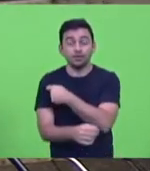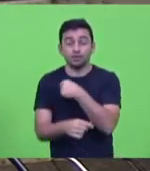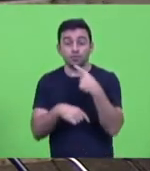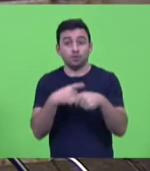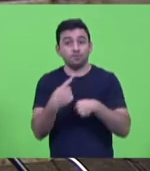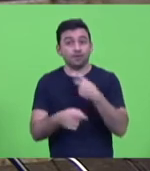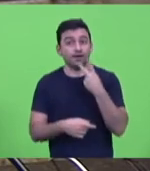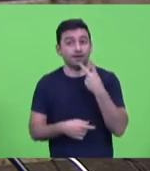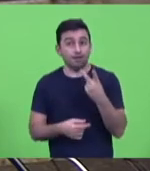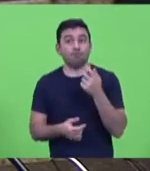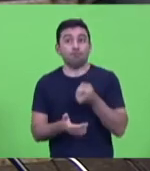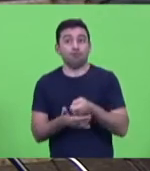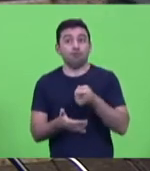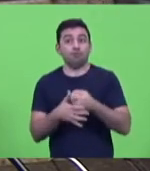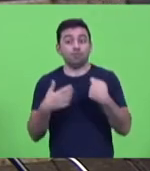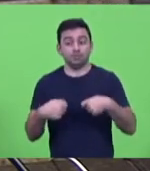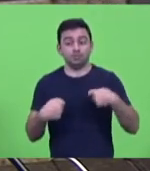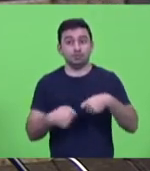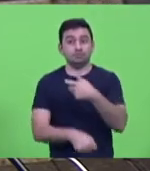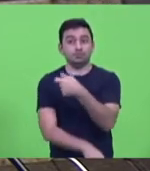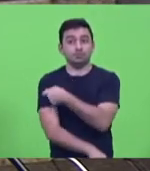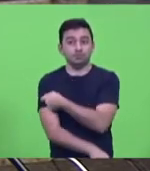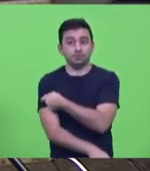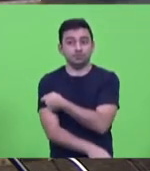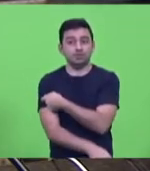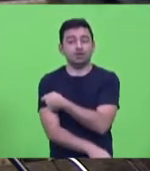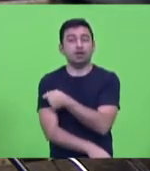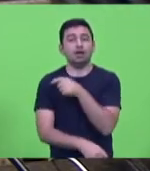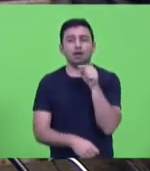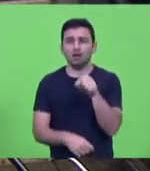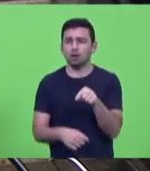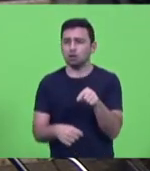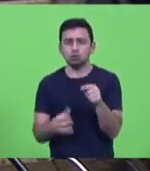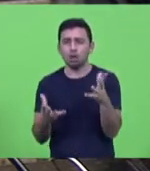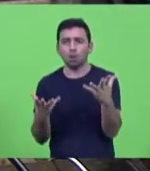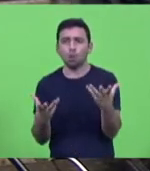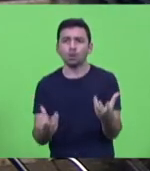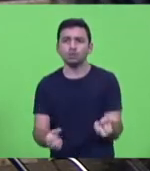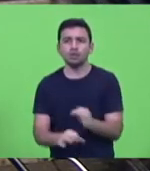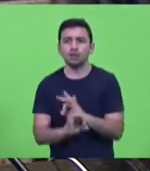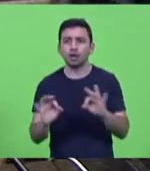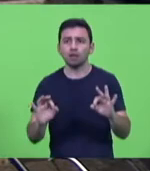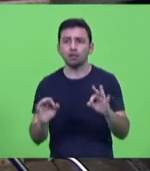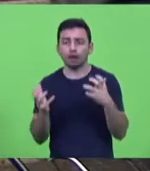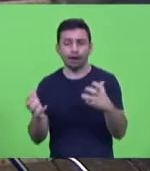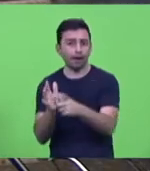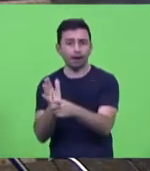e exigirem a vacina, agora mesmo com a vacina não vão retornar antes de outubro.